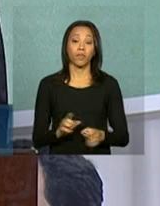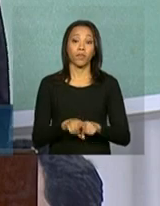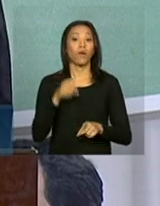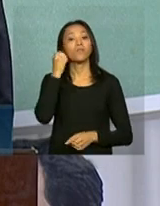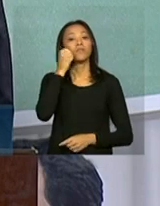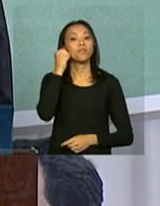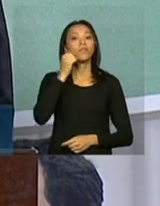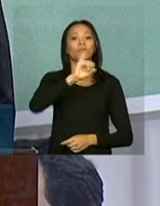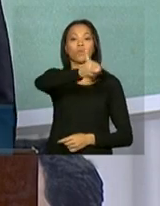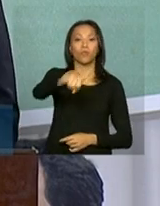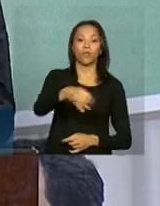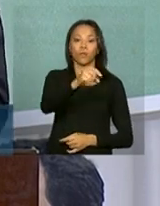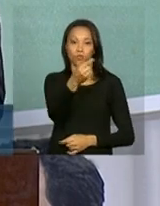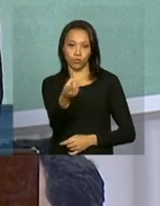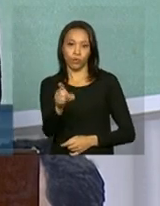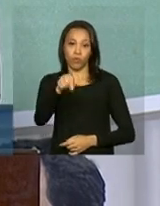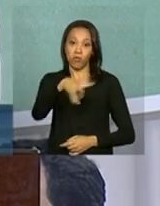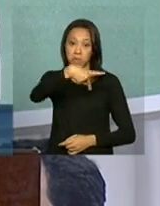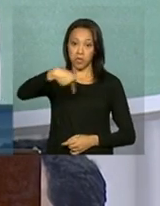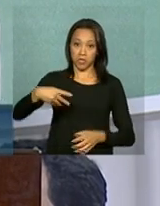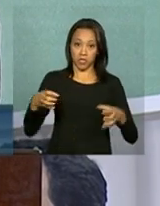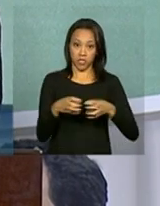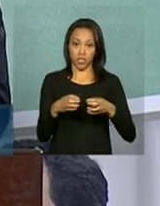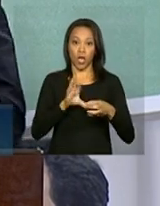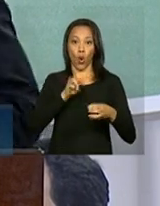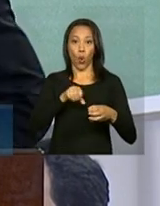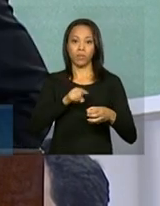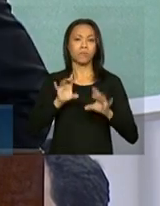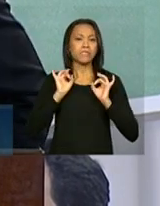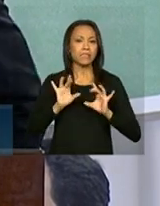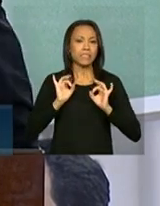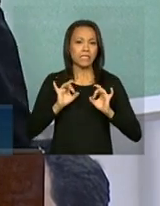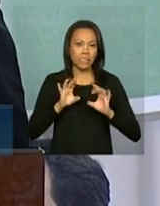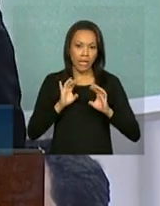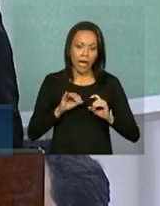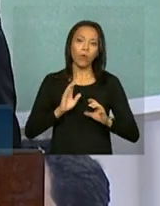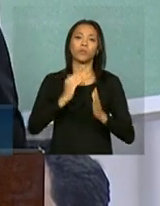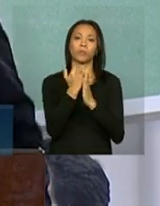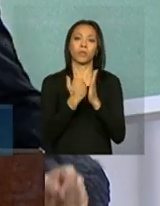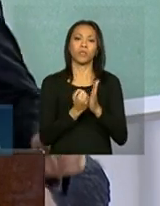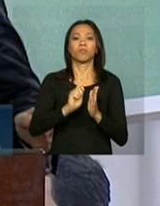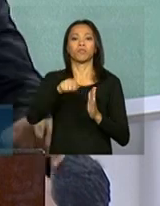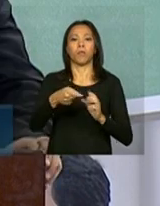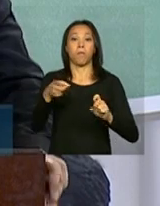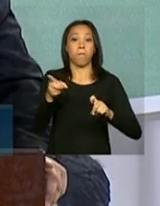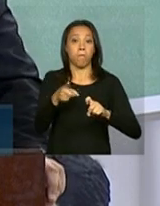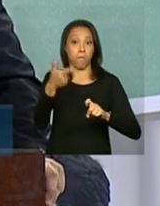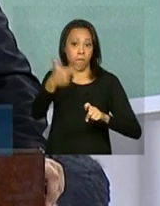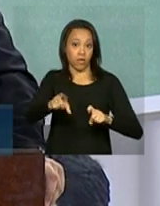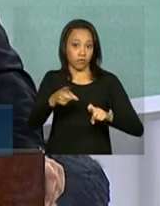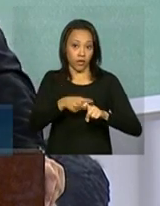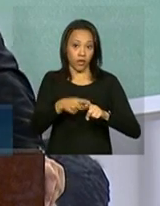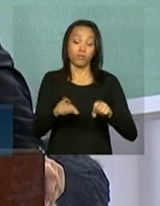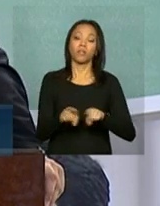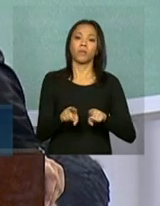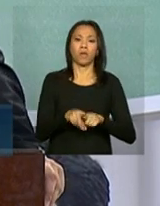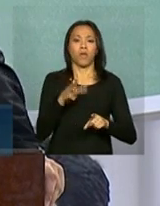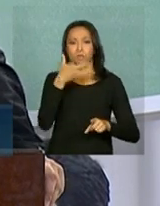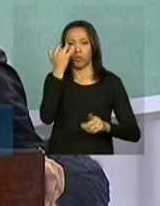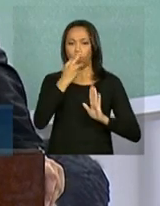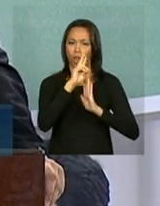João Alberto, que foi presidente da Comissão Especial do Mais Médicos, ao relator Rogério